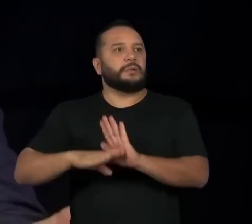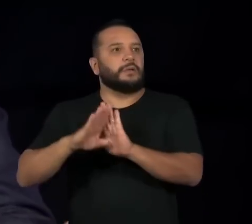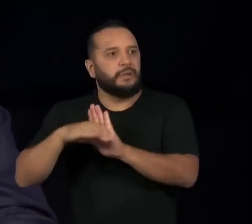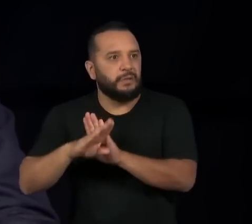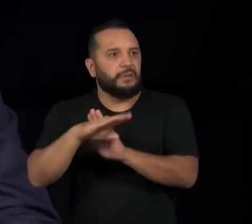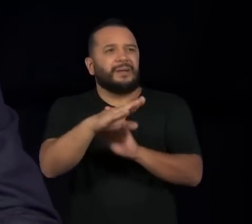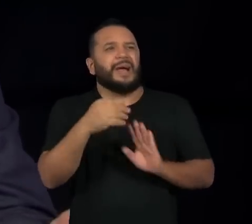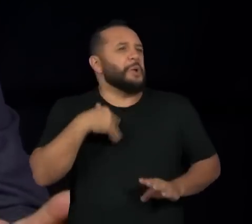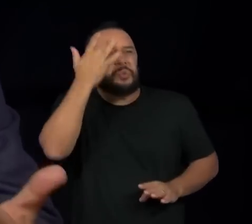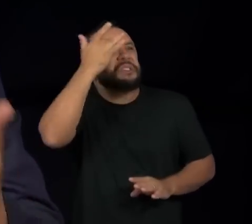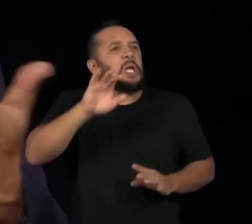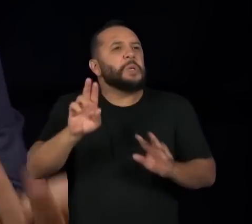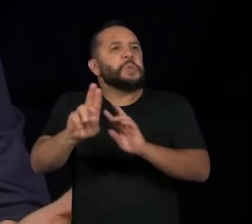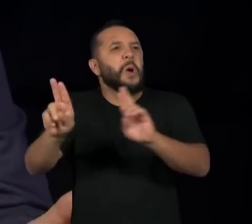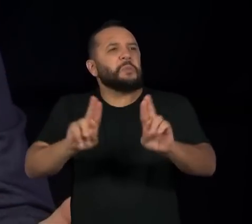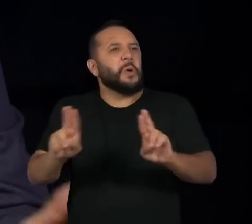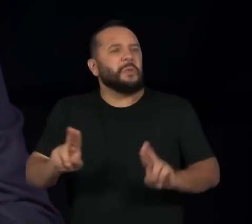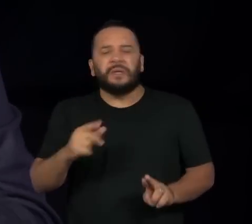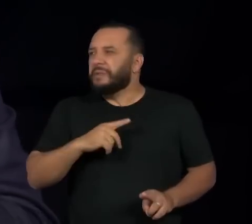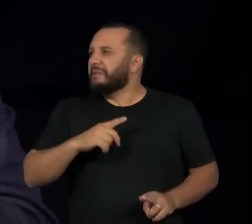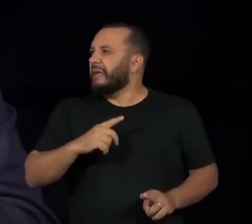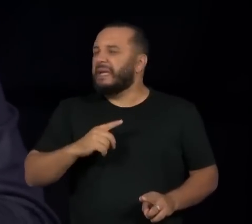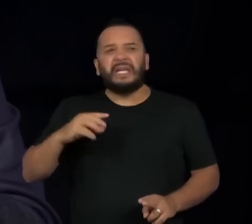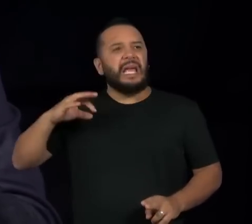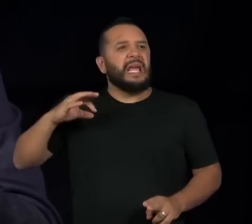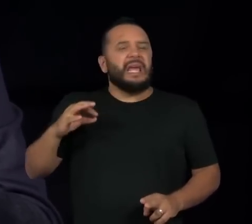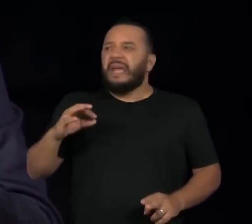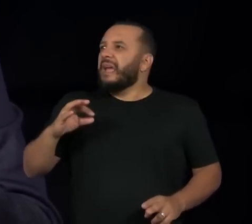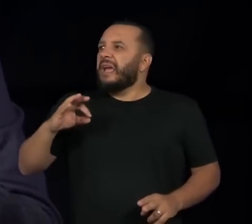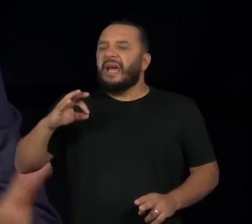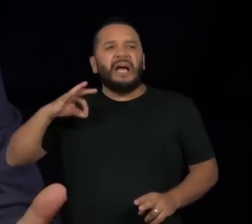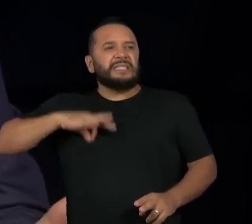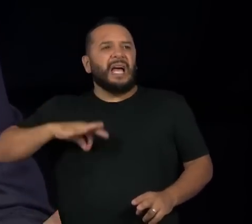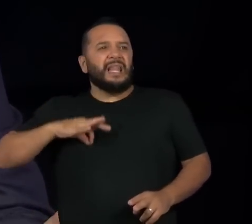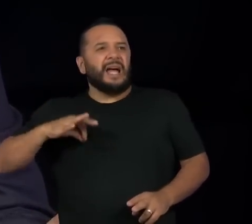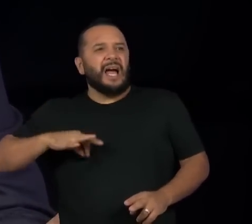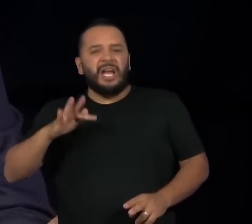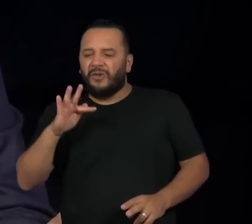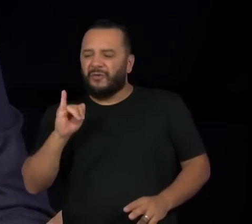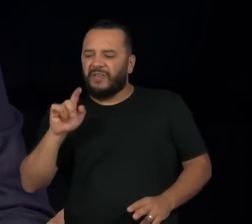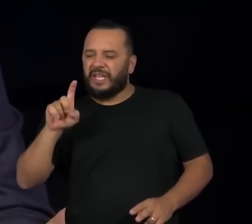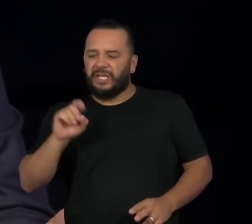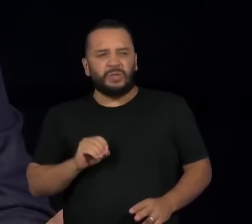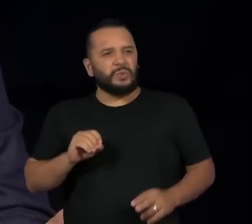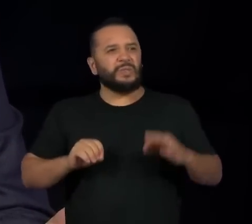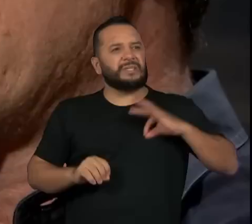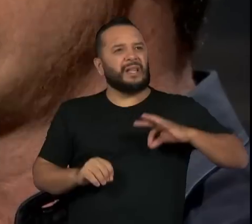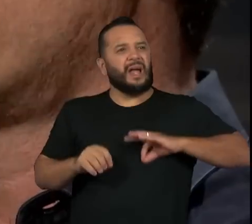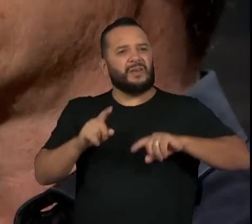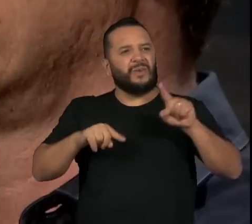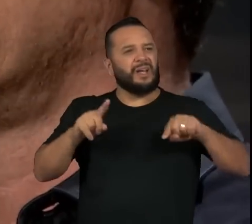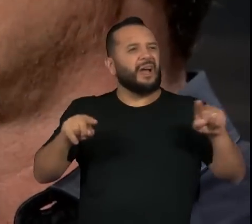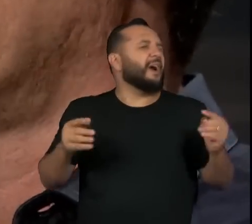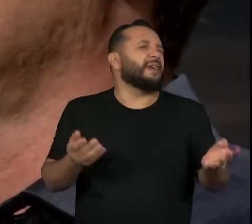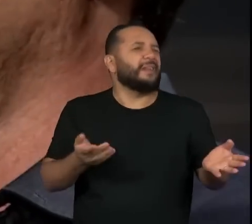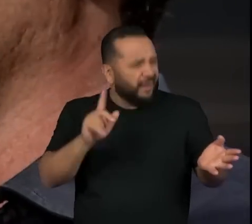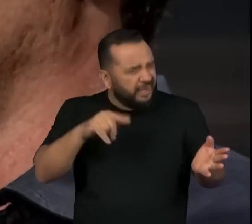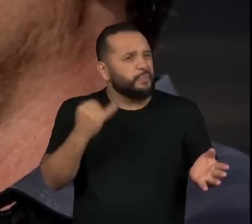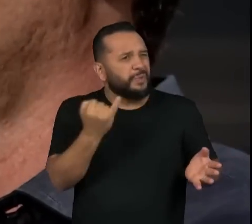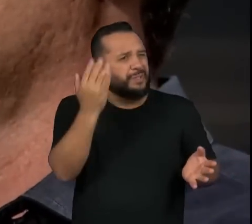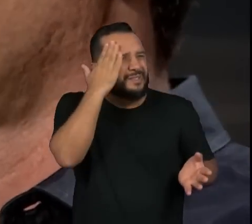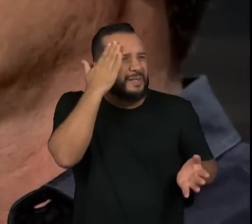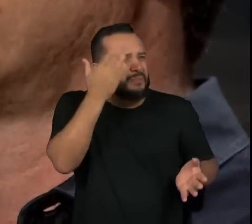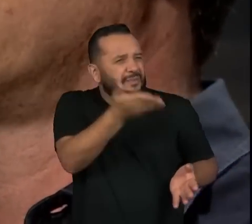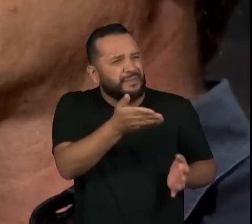nem sei os nomes, assim, renda fixa, renda variável. É importante a gente saber isso? É importante,